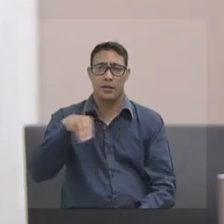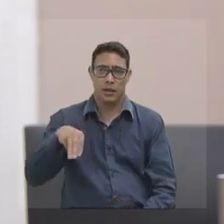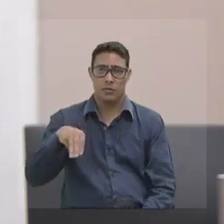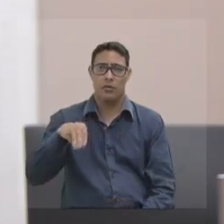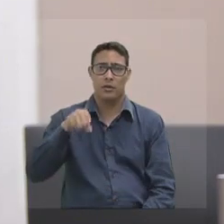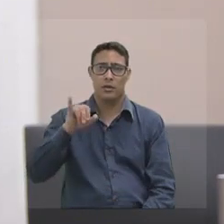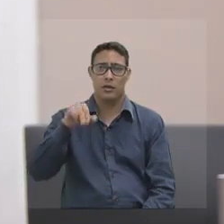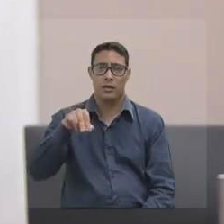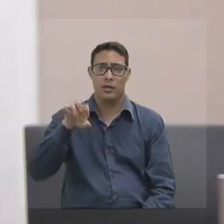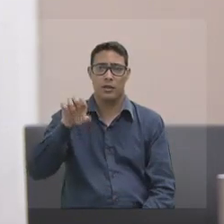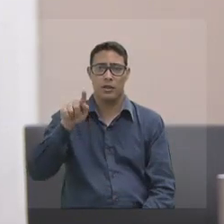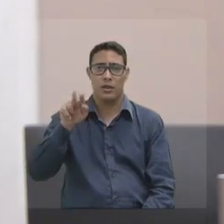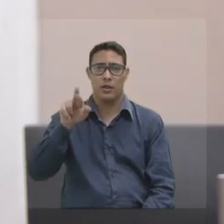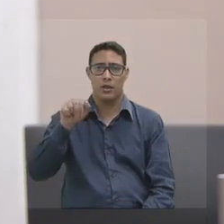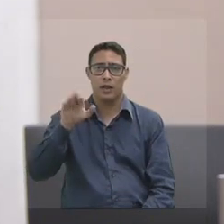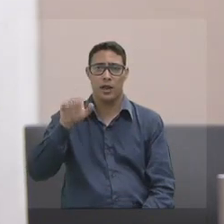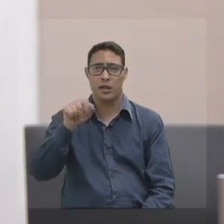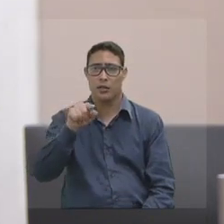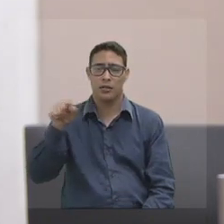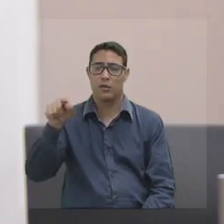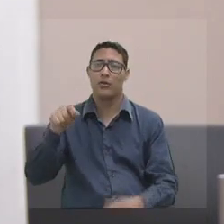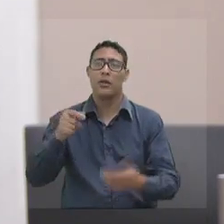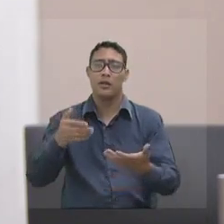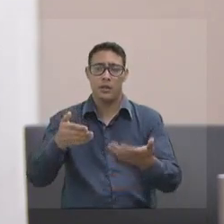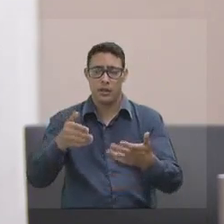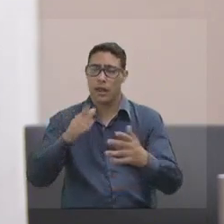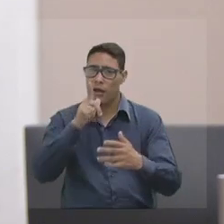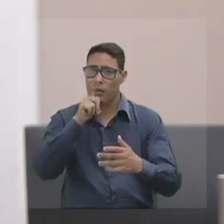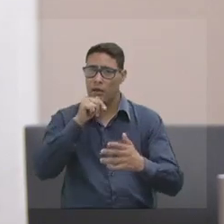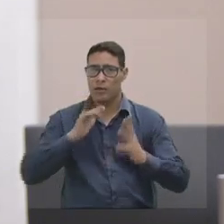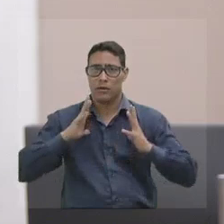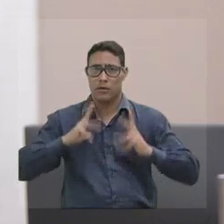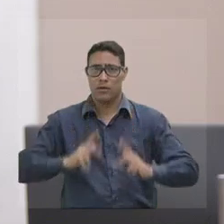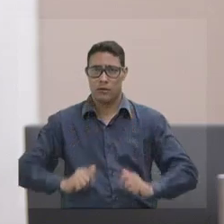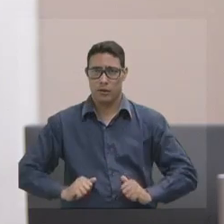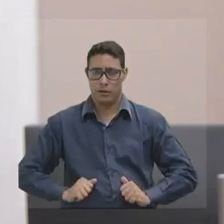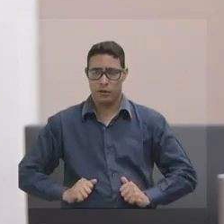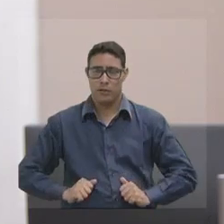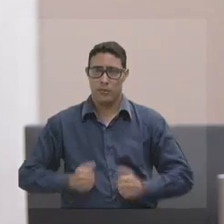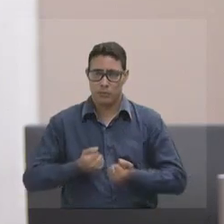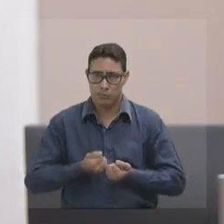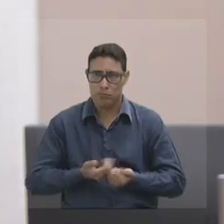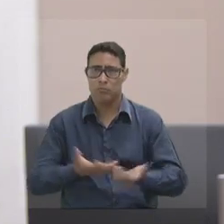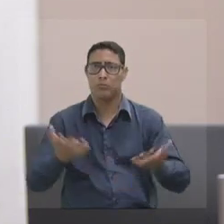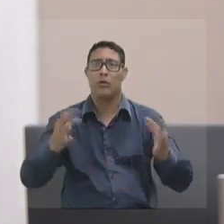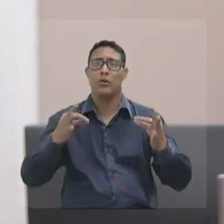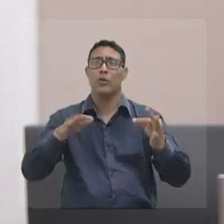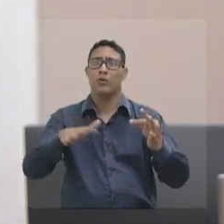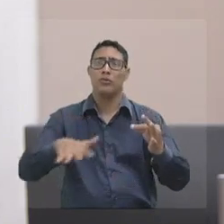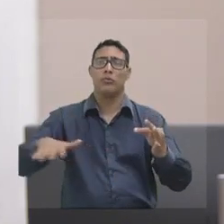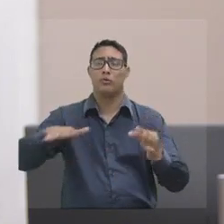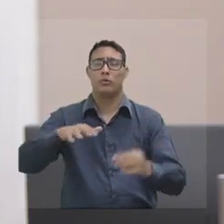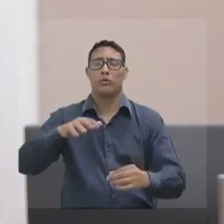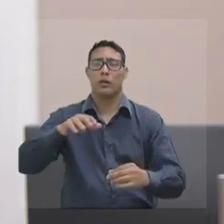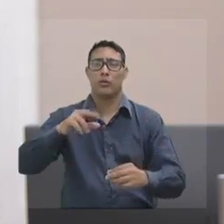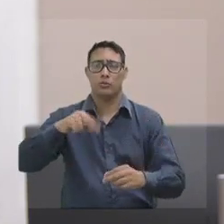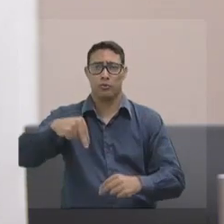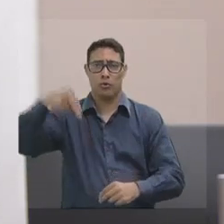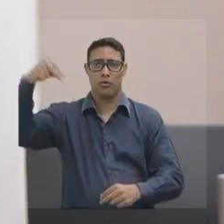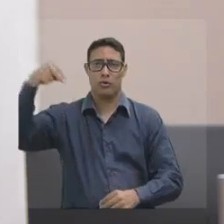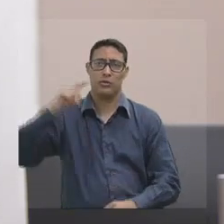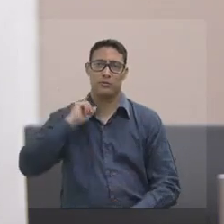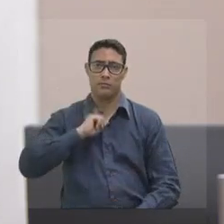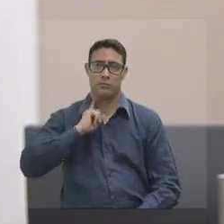por objetivo garantir água potável para a população norte de Minas é um programa de dessalinização mas com a tecnologia